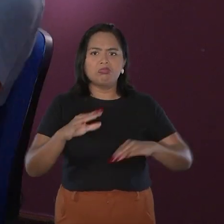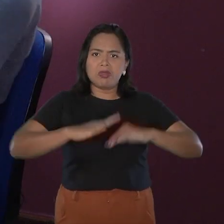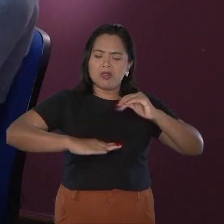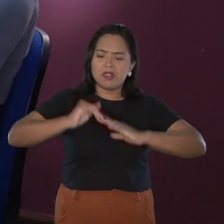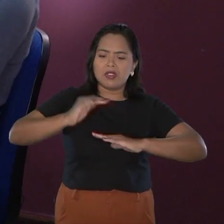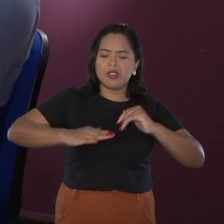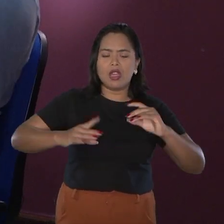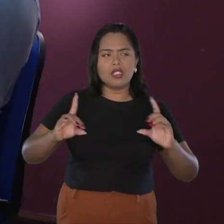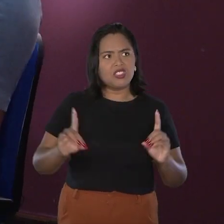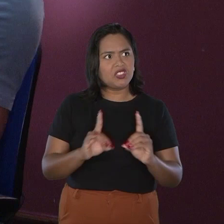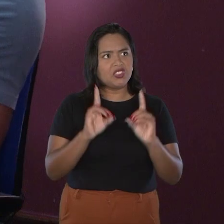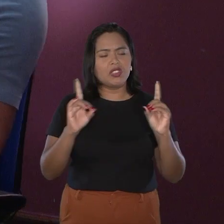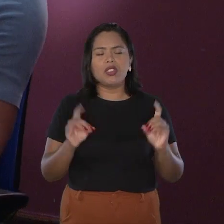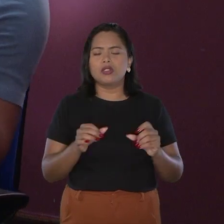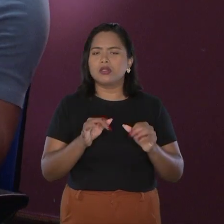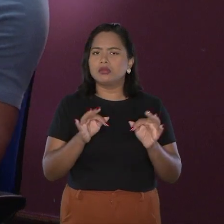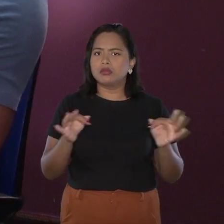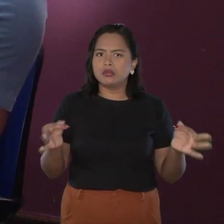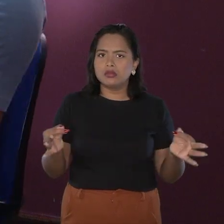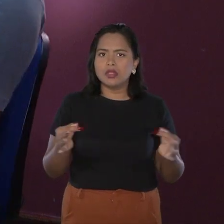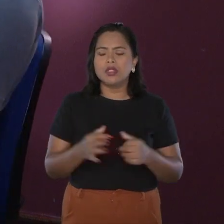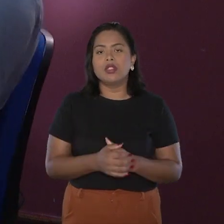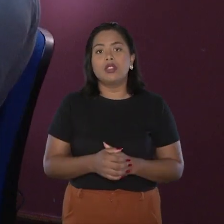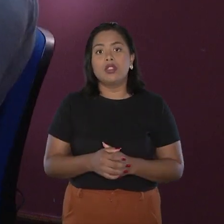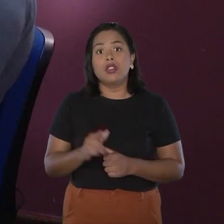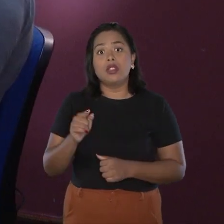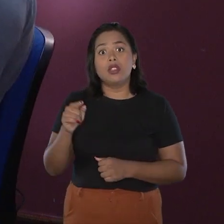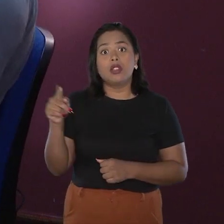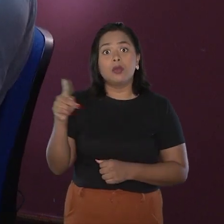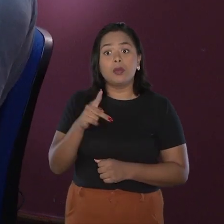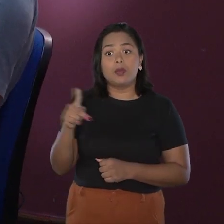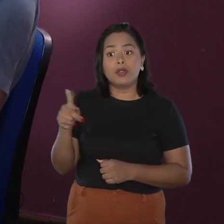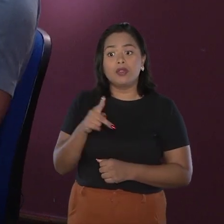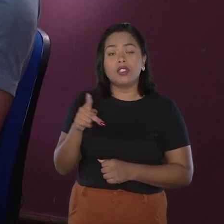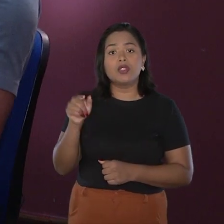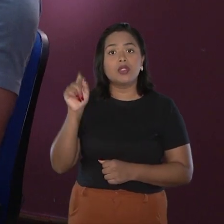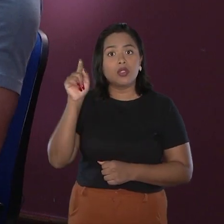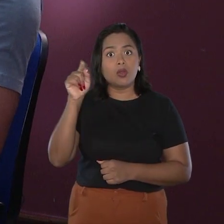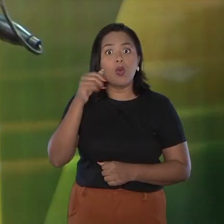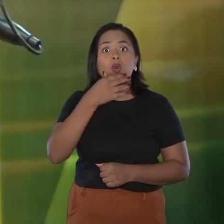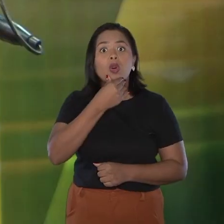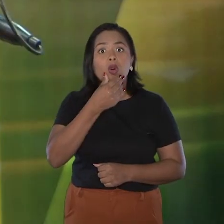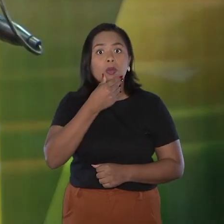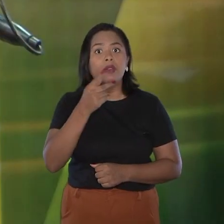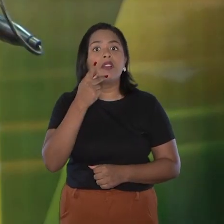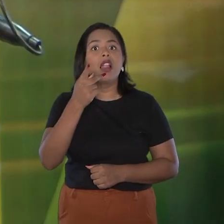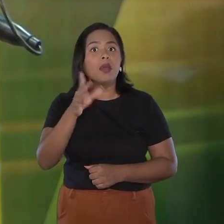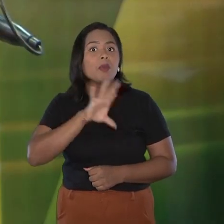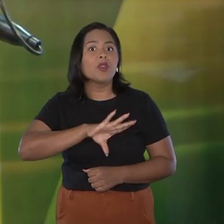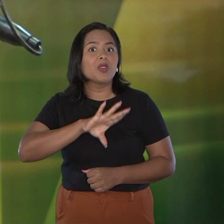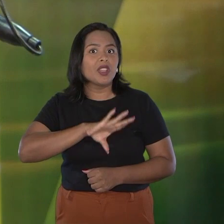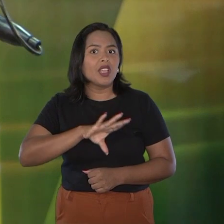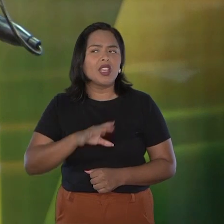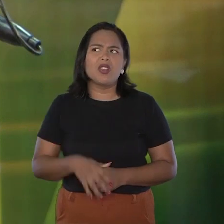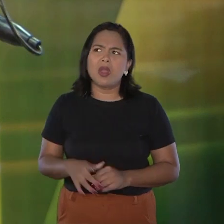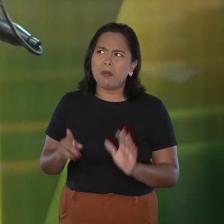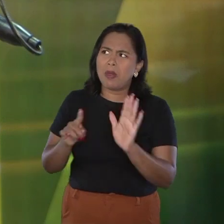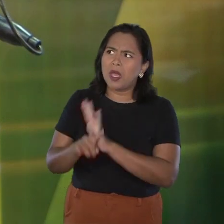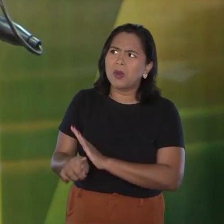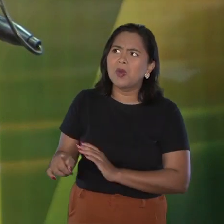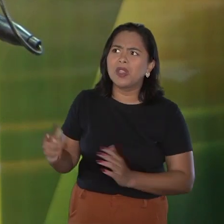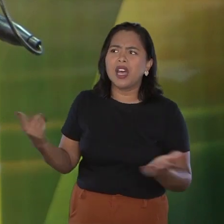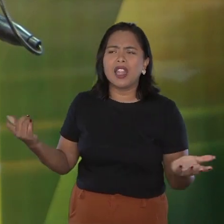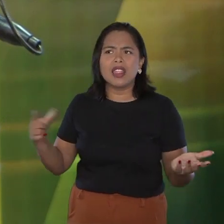uma informação importante que já ia esquecer é que o professor ele fala português eu tava eu ia perguntar sobre isso